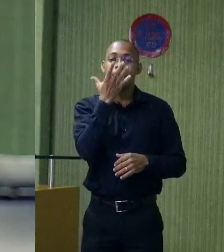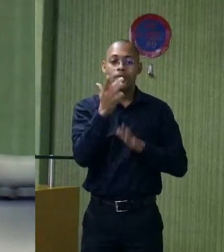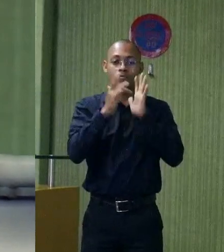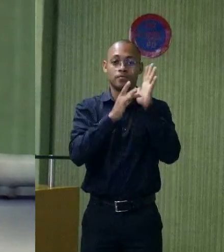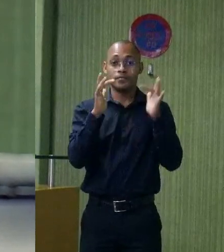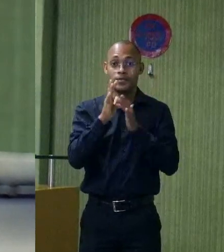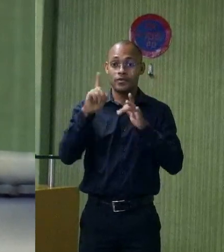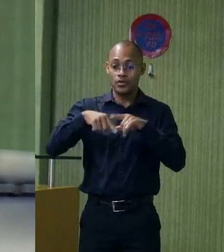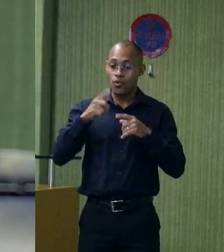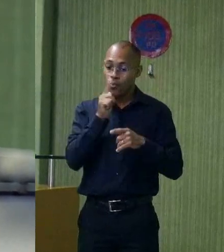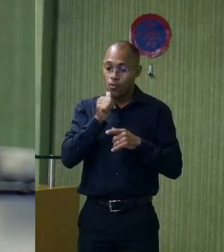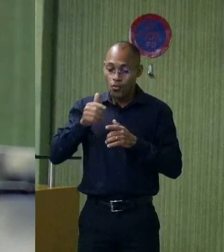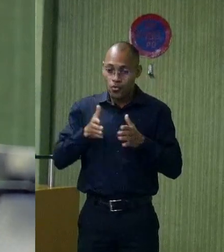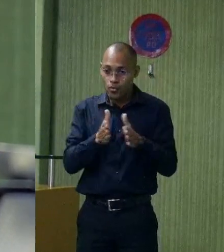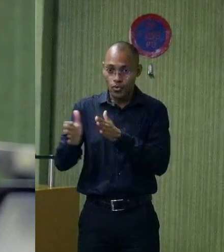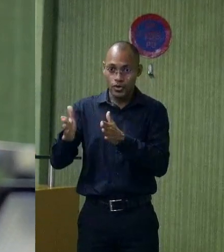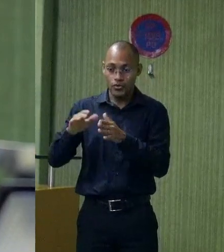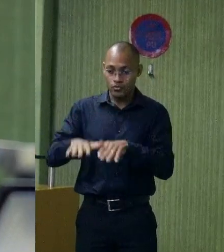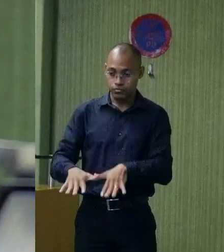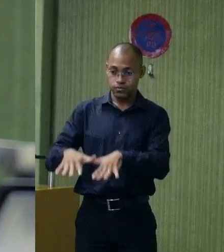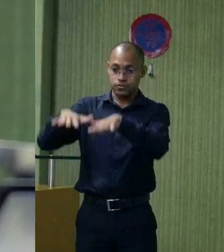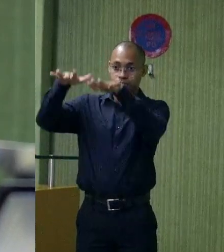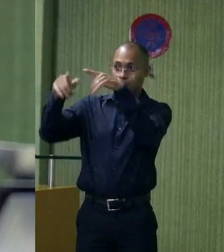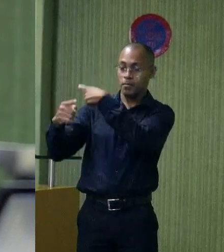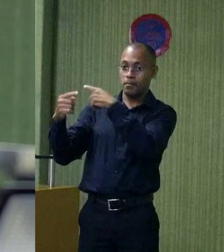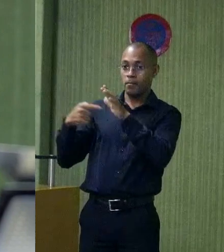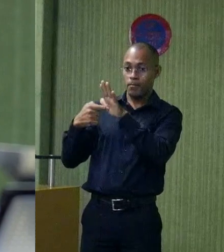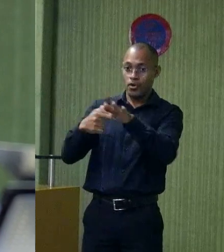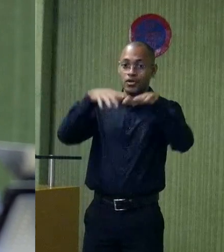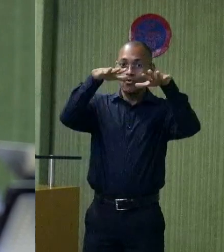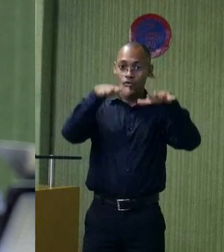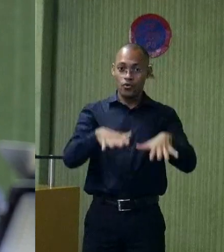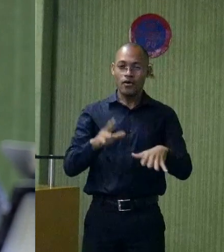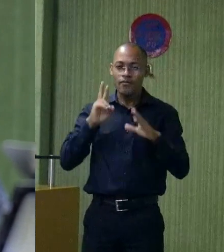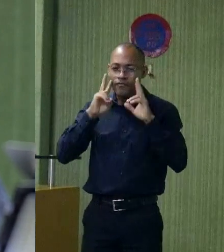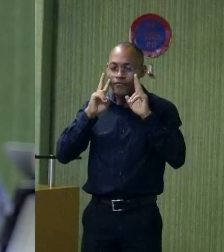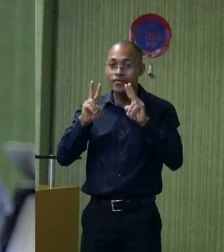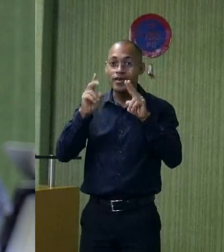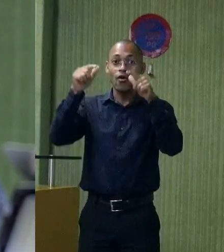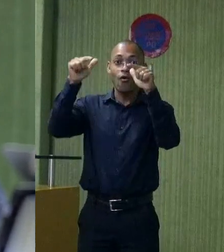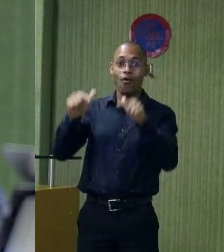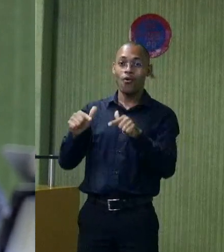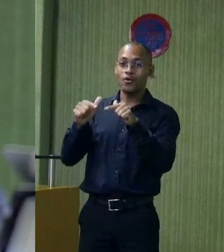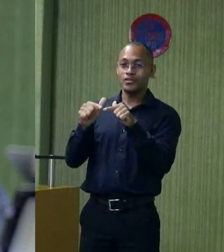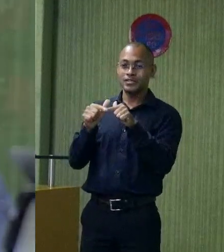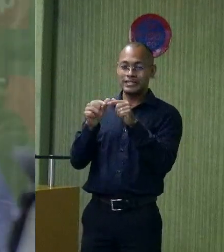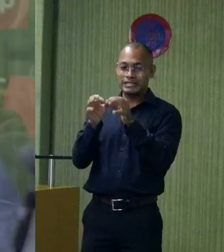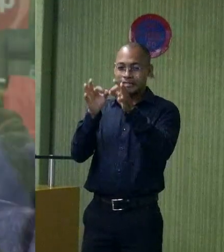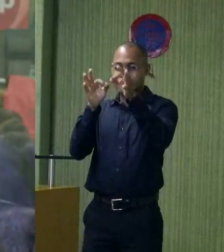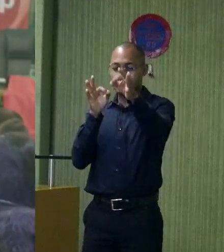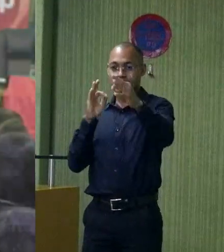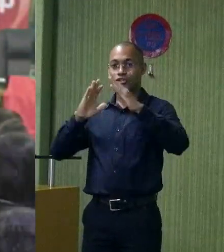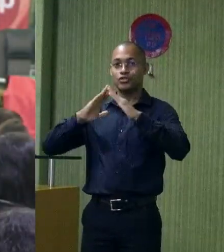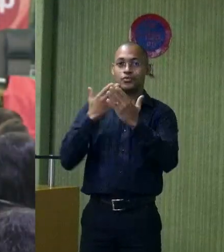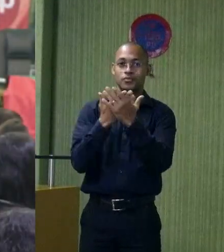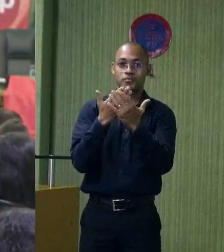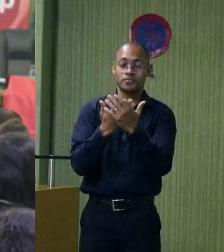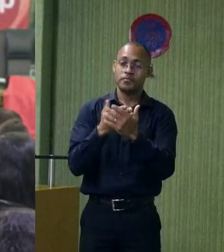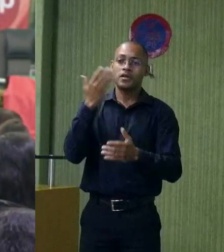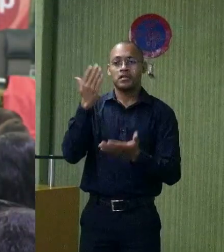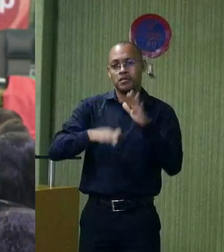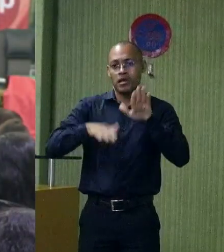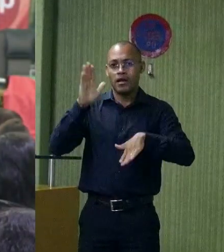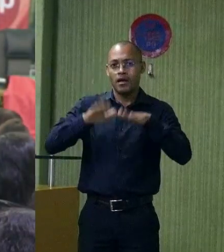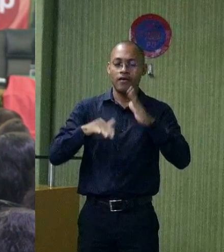o rio cheio a estiagem e Olha onde fica a escola é bem distante né quer dizer até dá um pouco Às vez